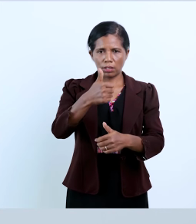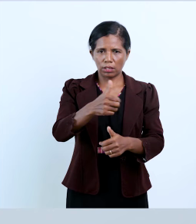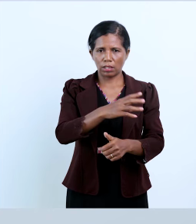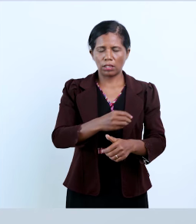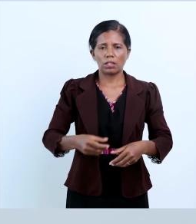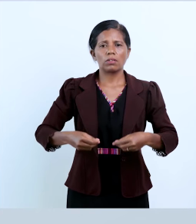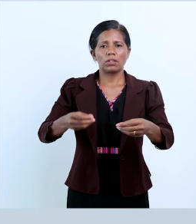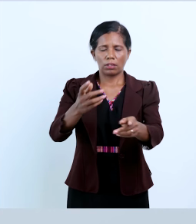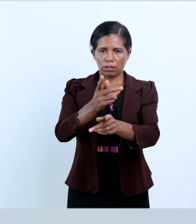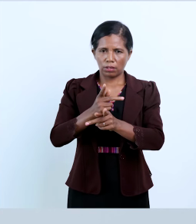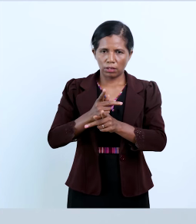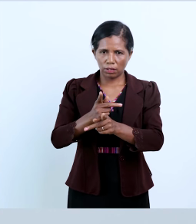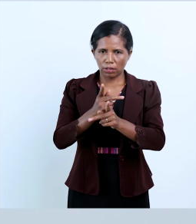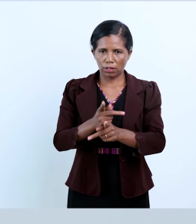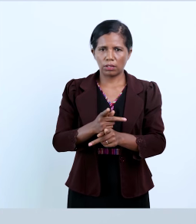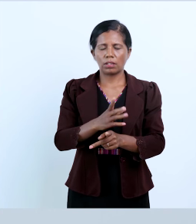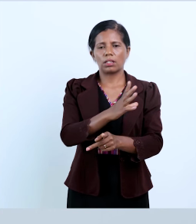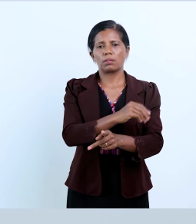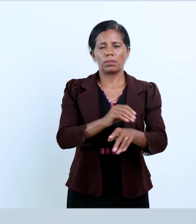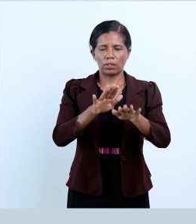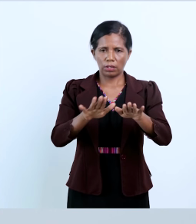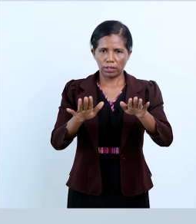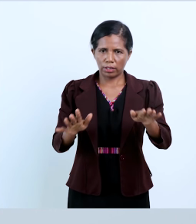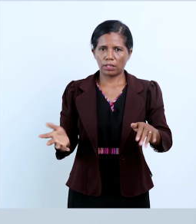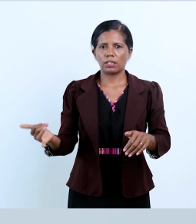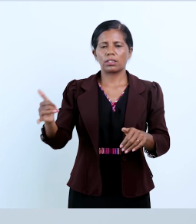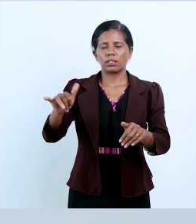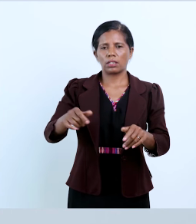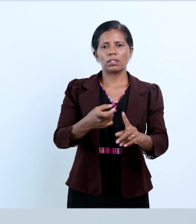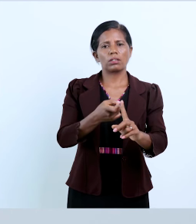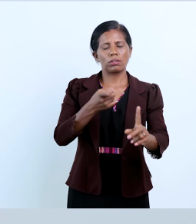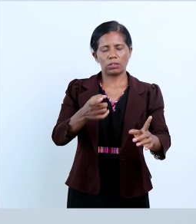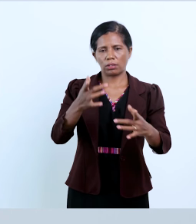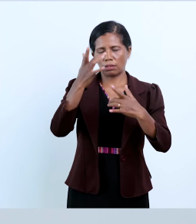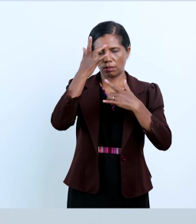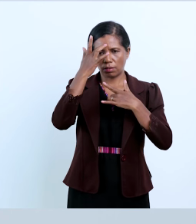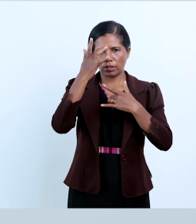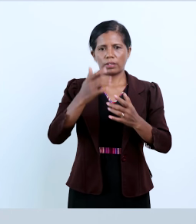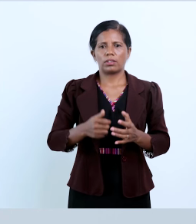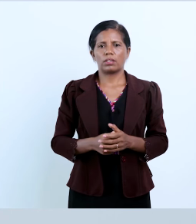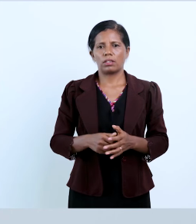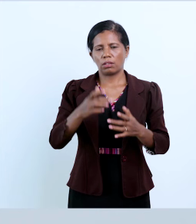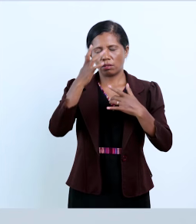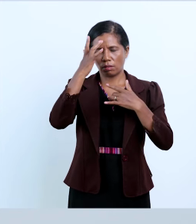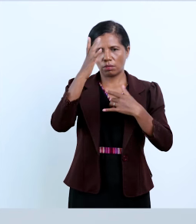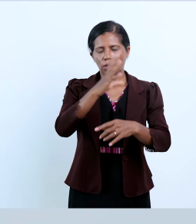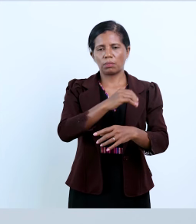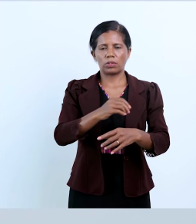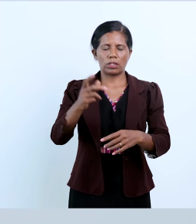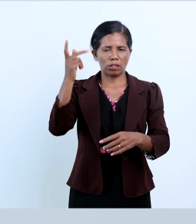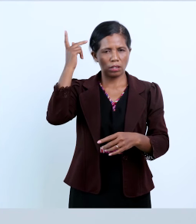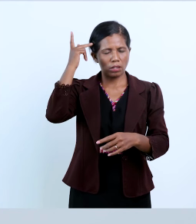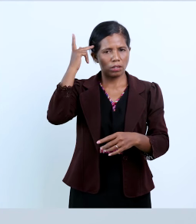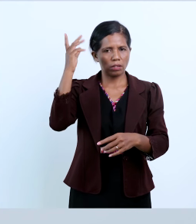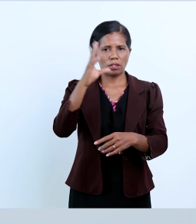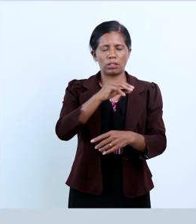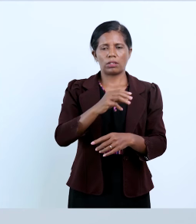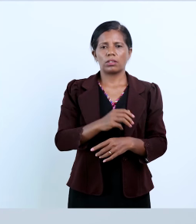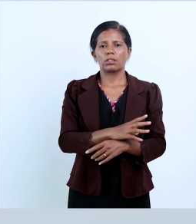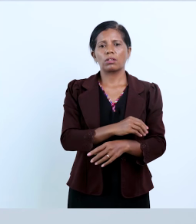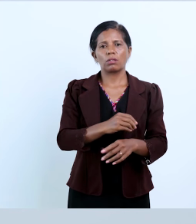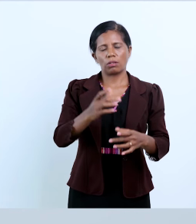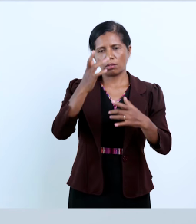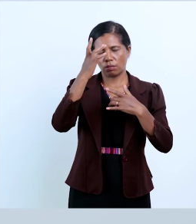imunidade, a tubele for proteção máximo bala varicela ou se moras pneumonia, moras infecção kakuta